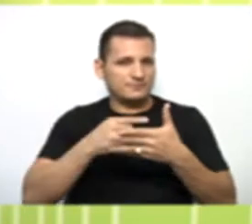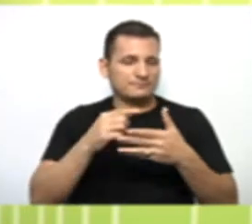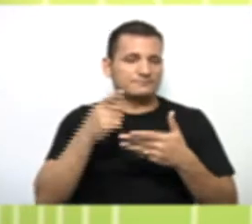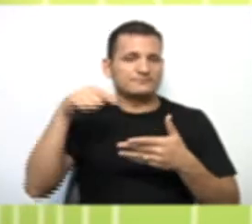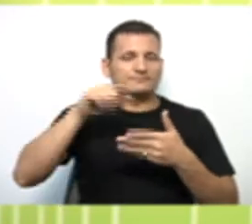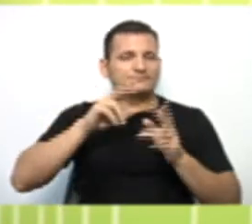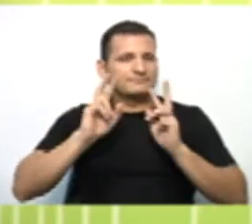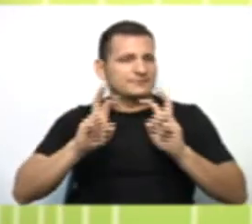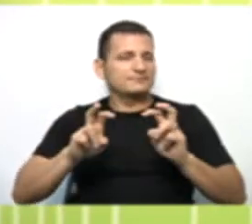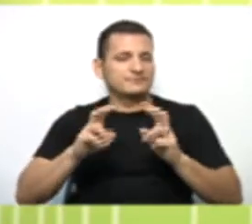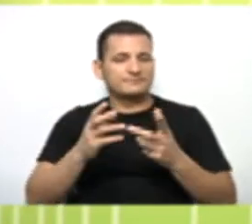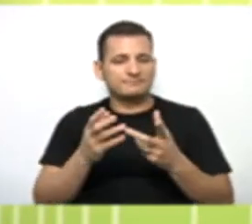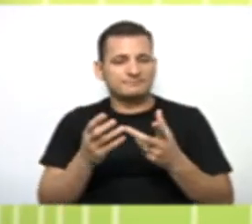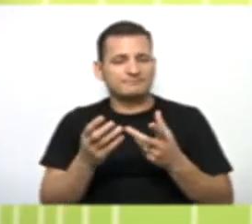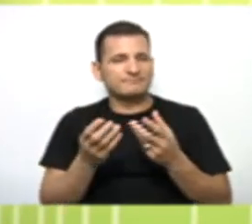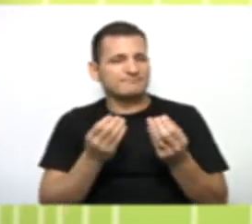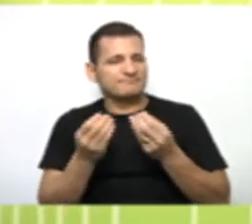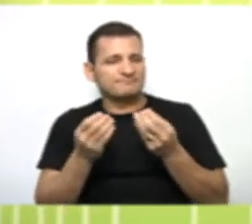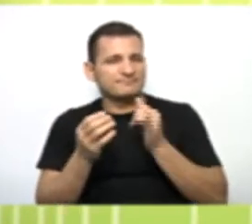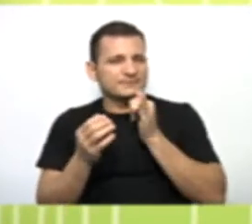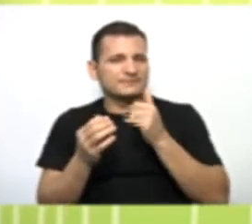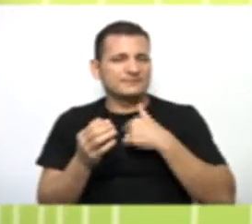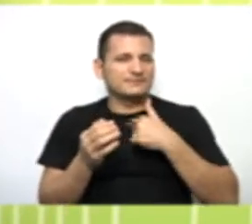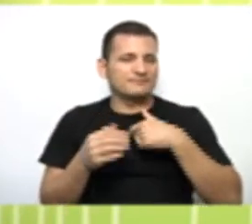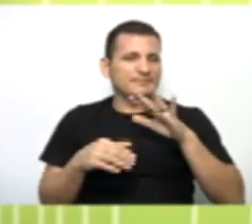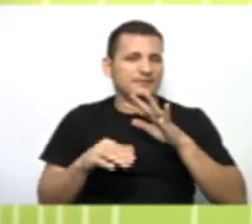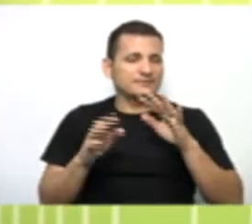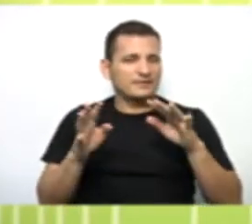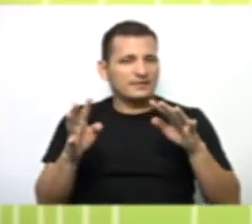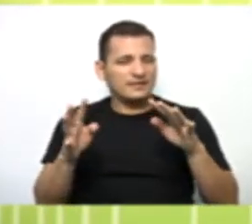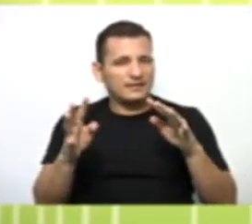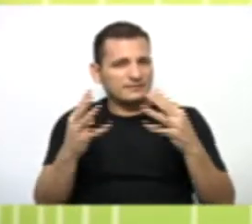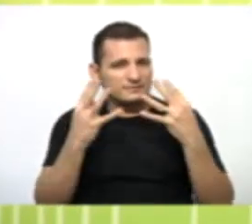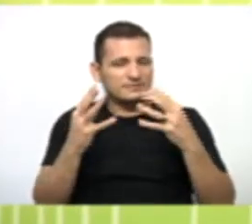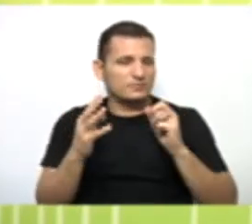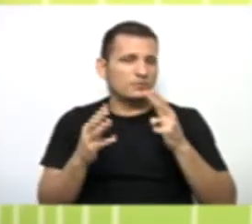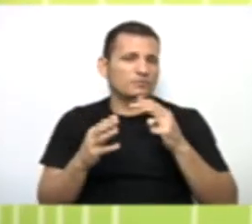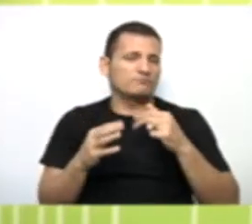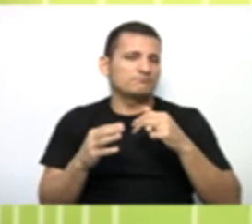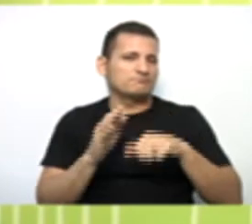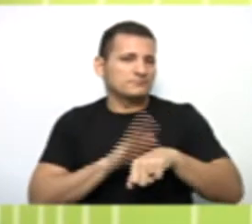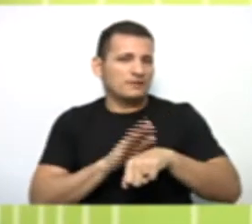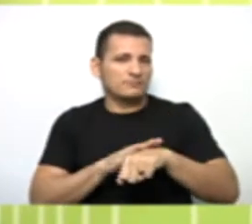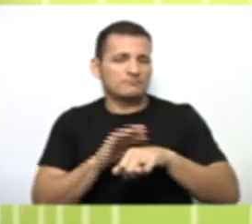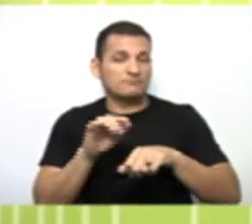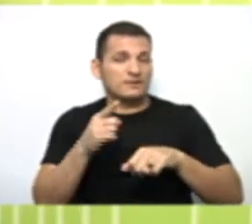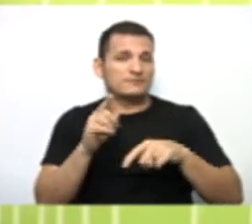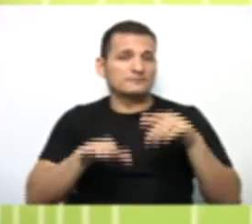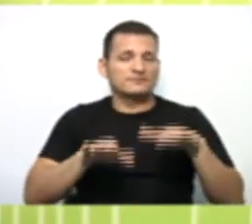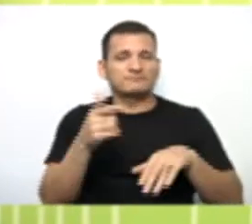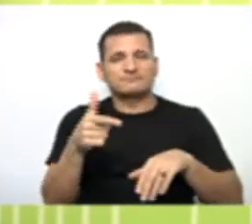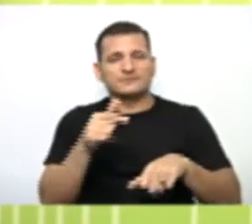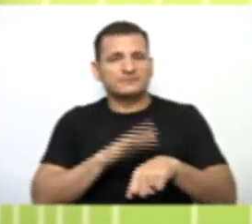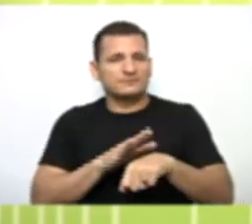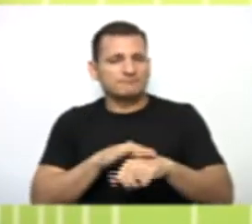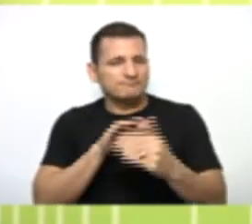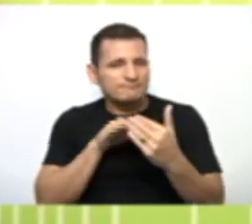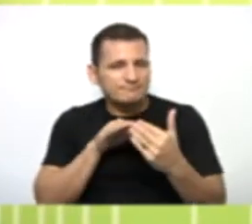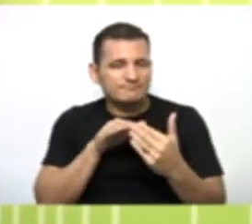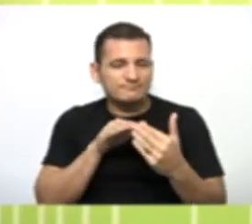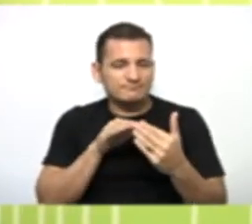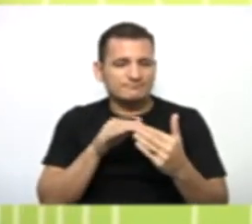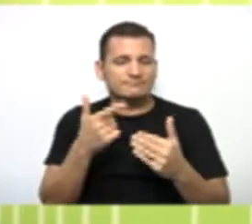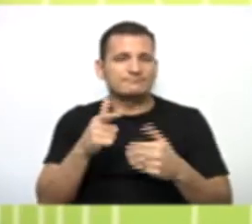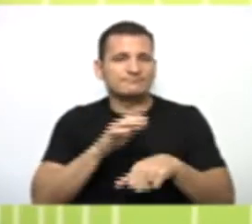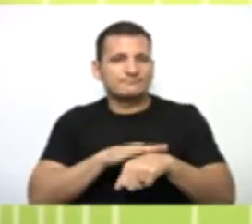vai perceber, puxa vida, se eu tivesse tido um pouco mais de atenção, ou um pouco mais de tempo, mas às vezes a gente não tem tempo. Concorda comigo? Nós